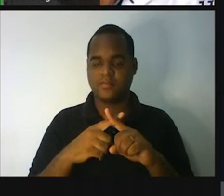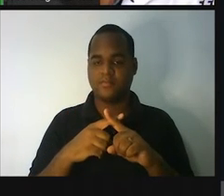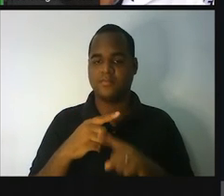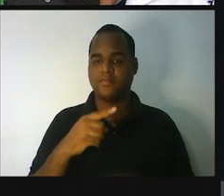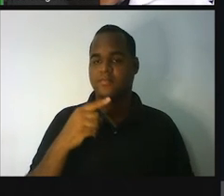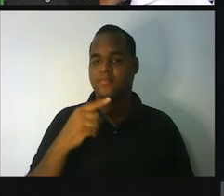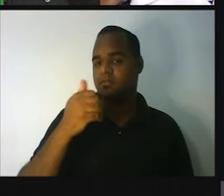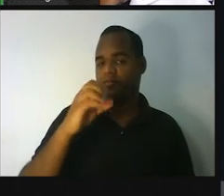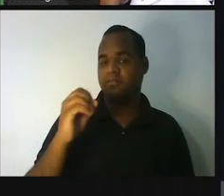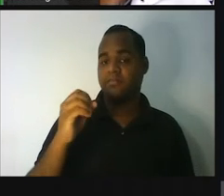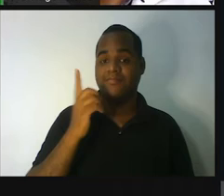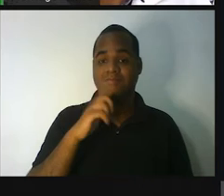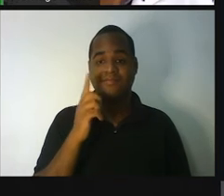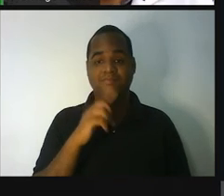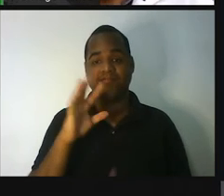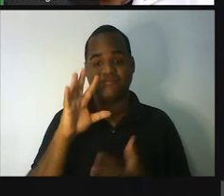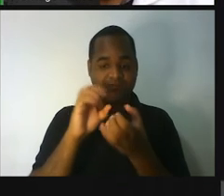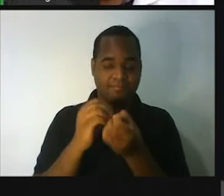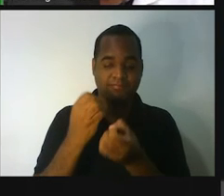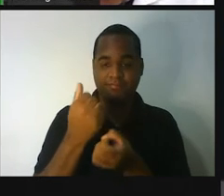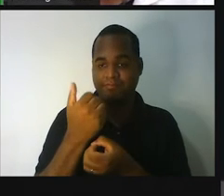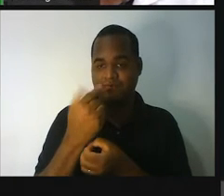e aí